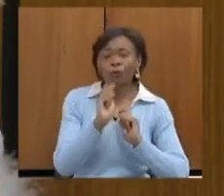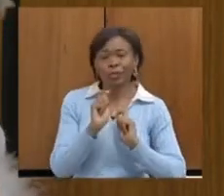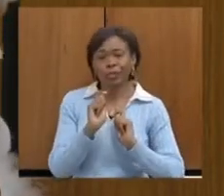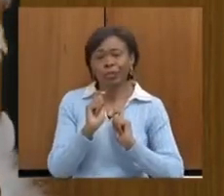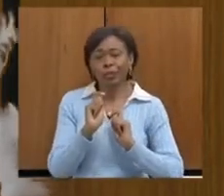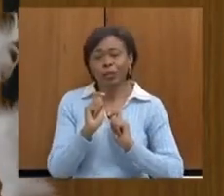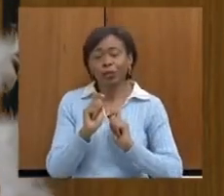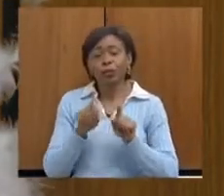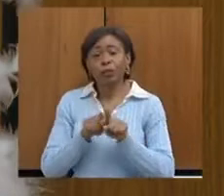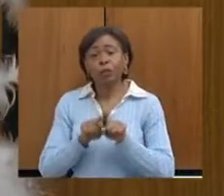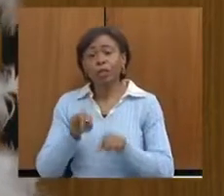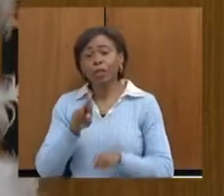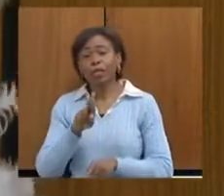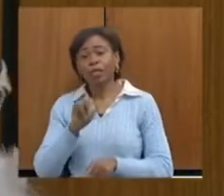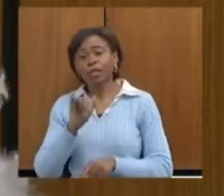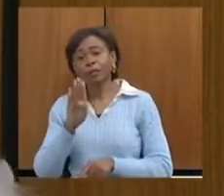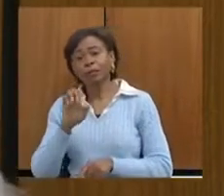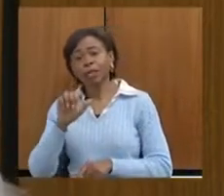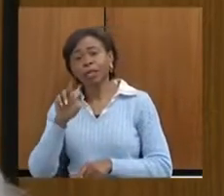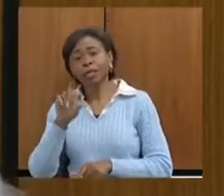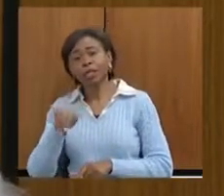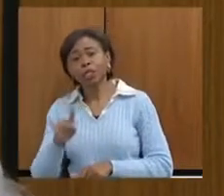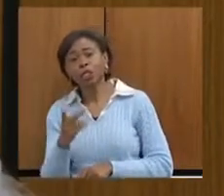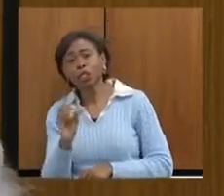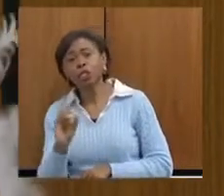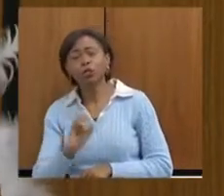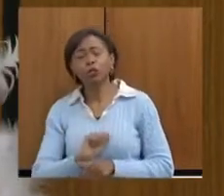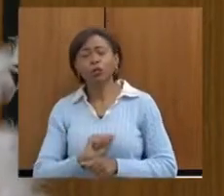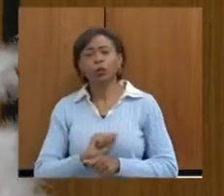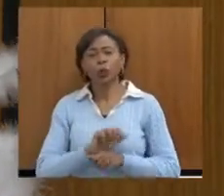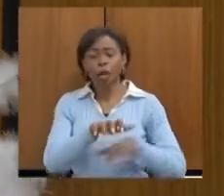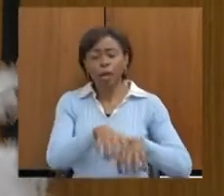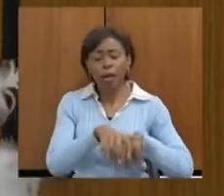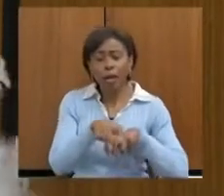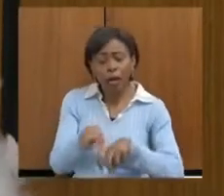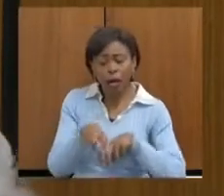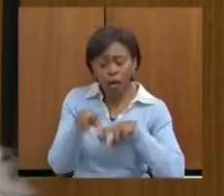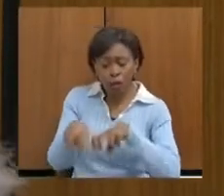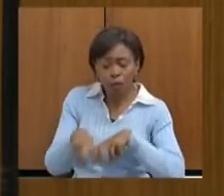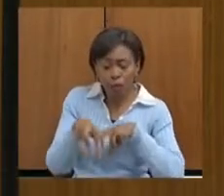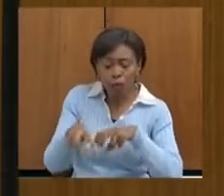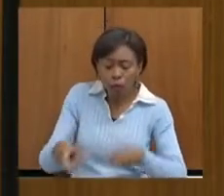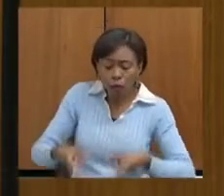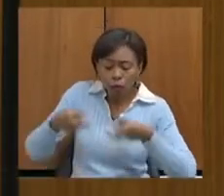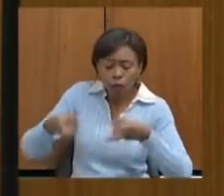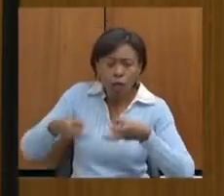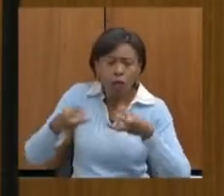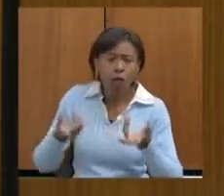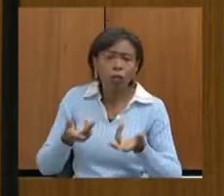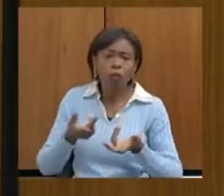ribeirinhos areiros garimpeiros lá Bandeiras e